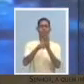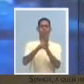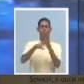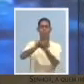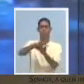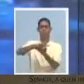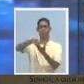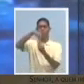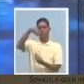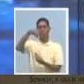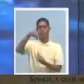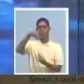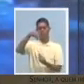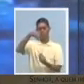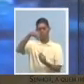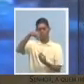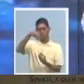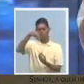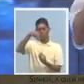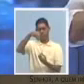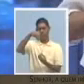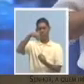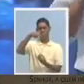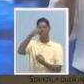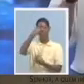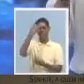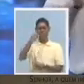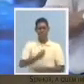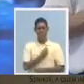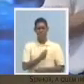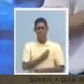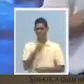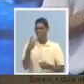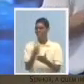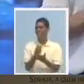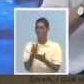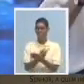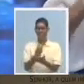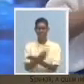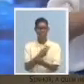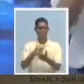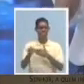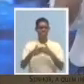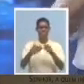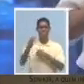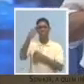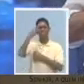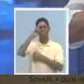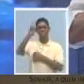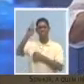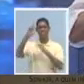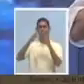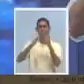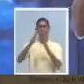Alimentar-se é um bom desejo, alimentar-se errado é um desejo estragado. A sexualidade é um bom